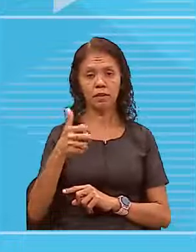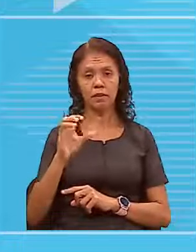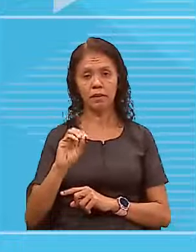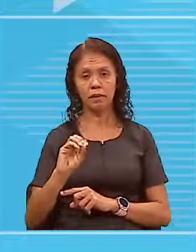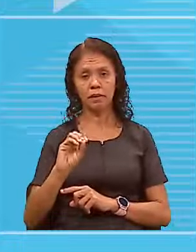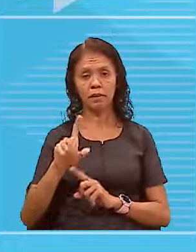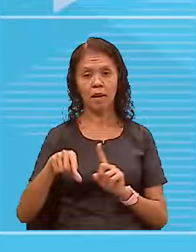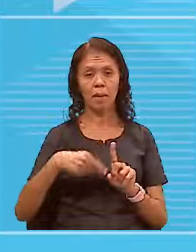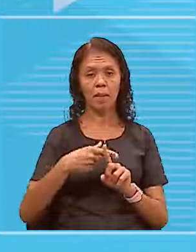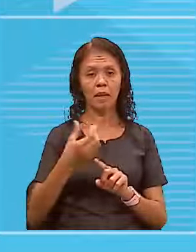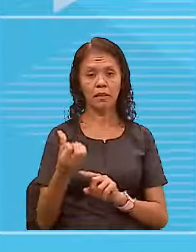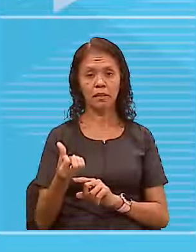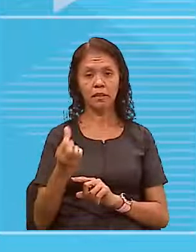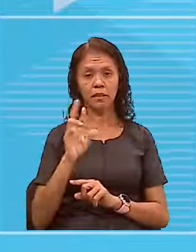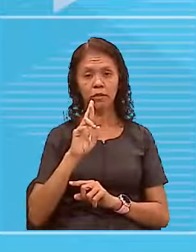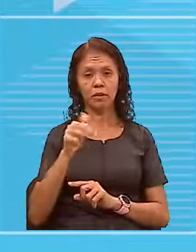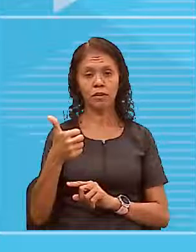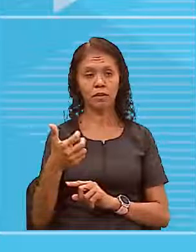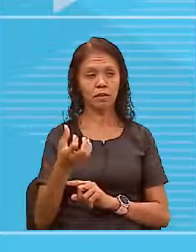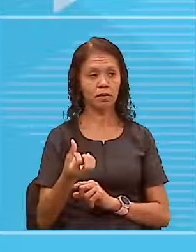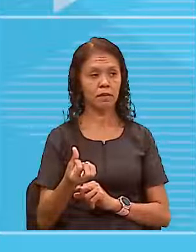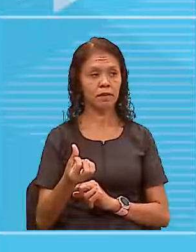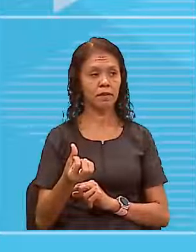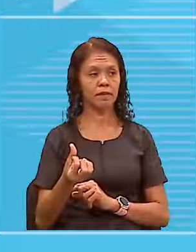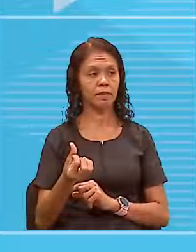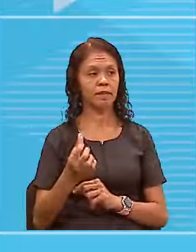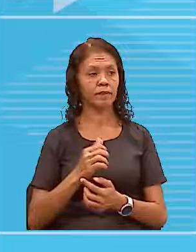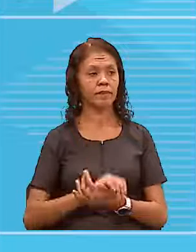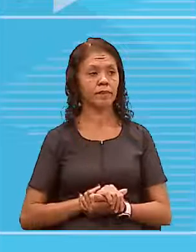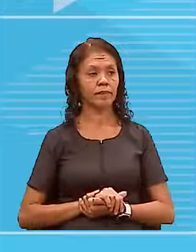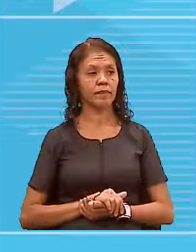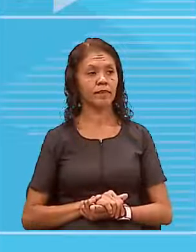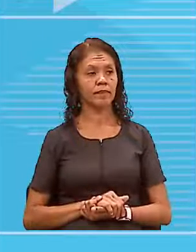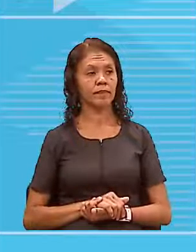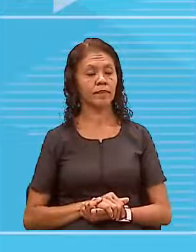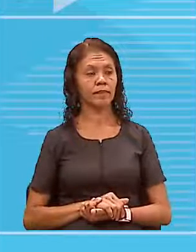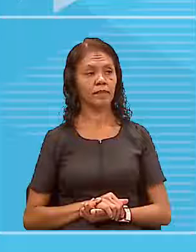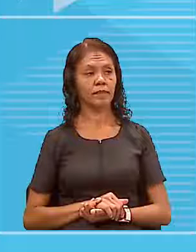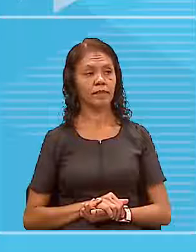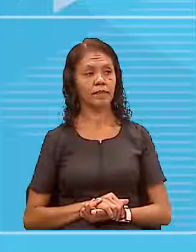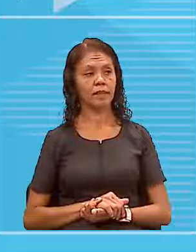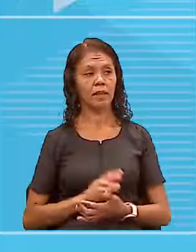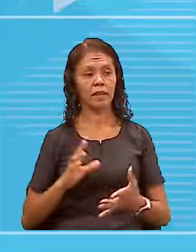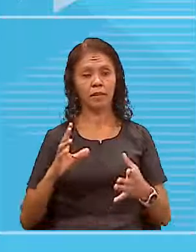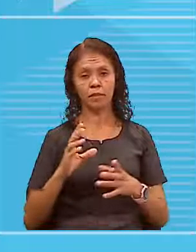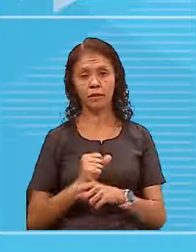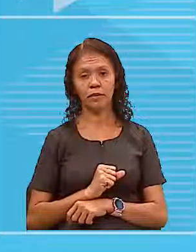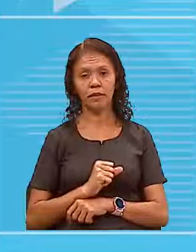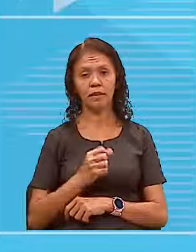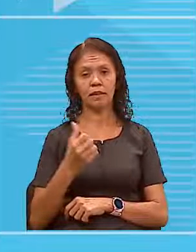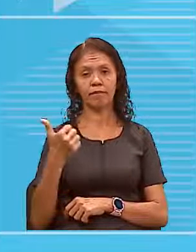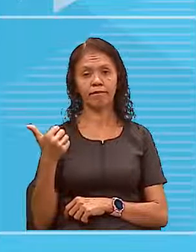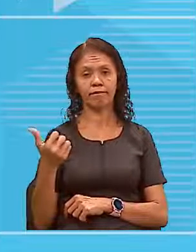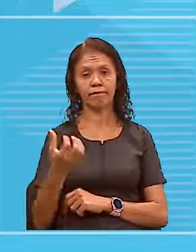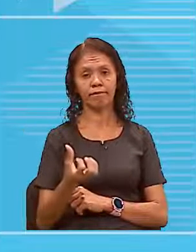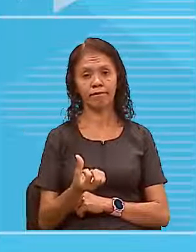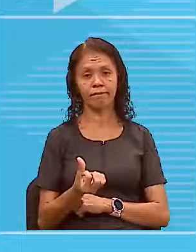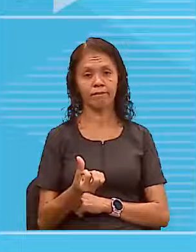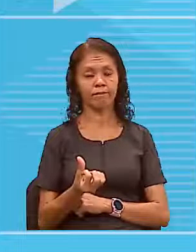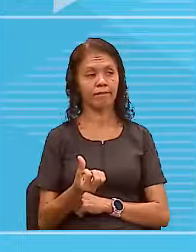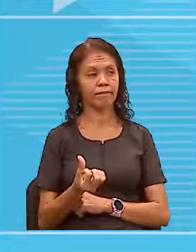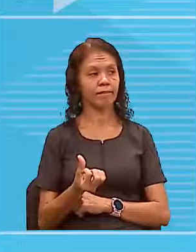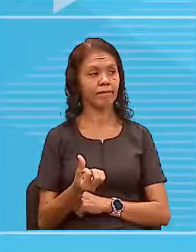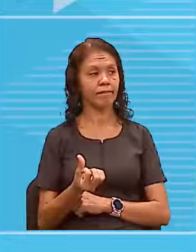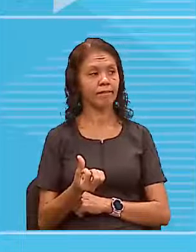a frequência, certo? A somatória da frequência são 16. Olha só,